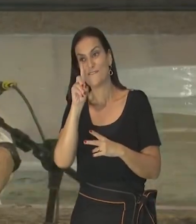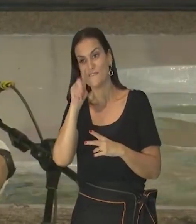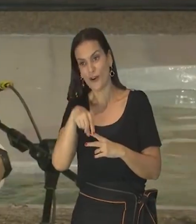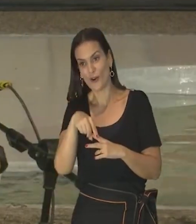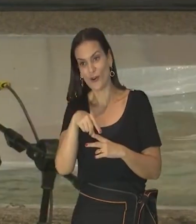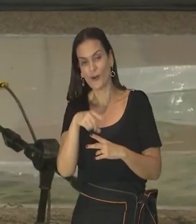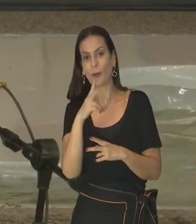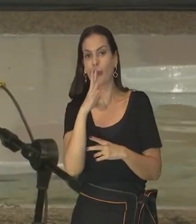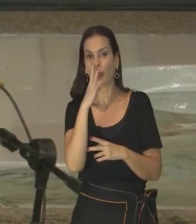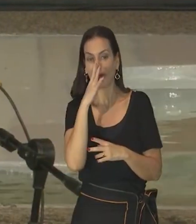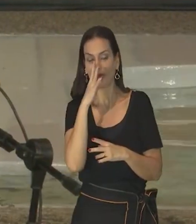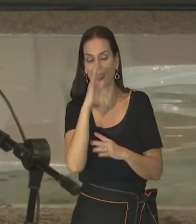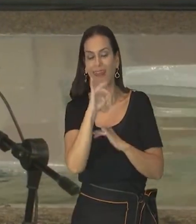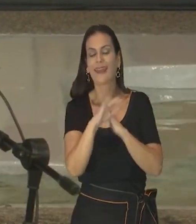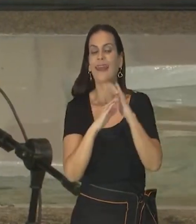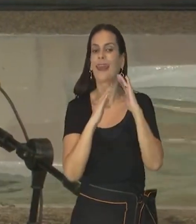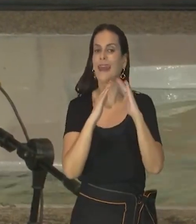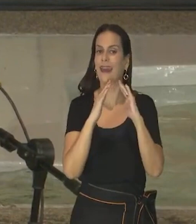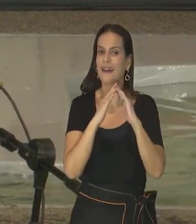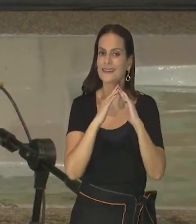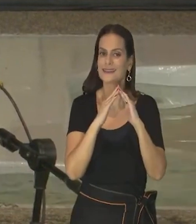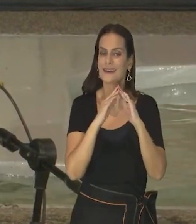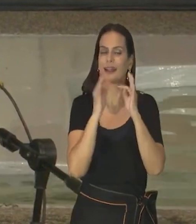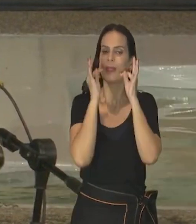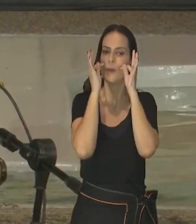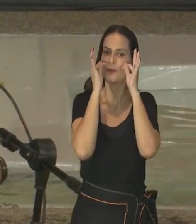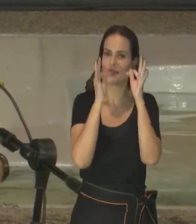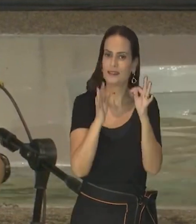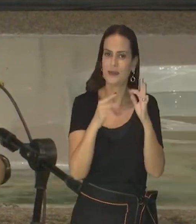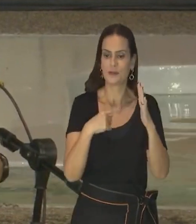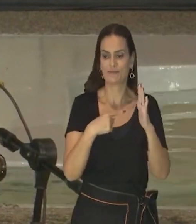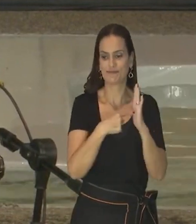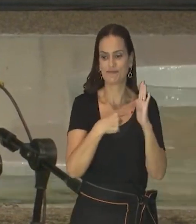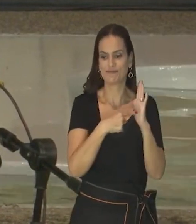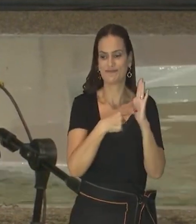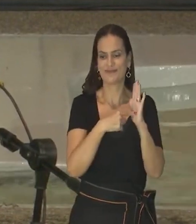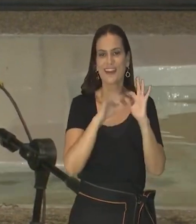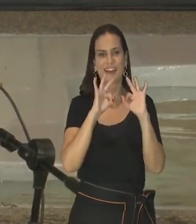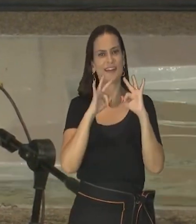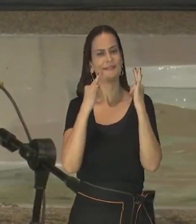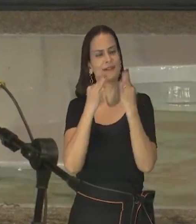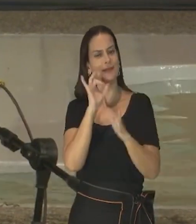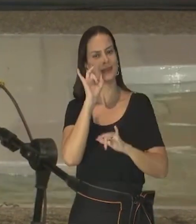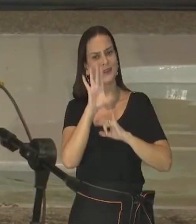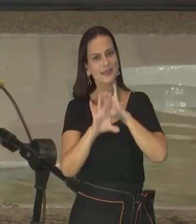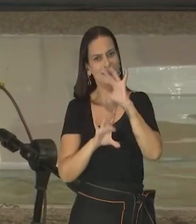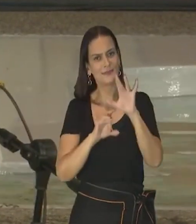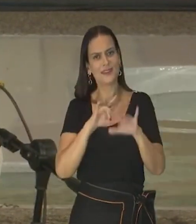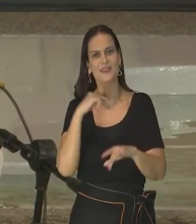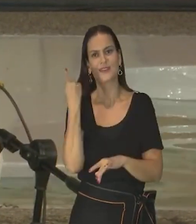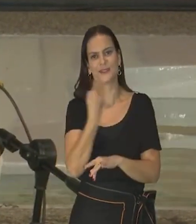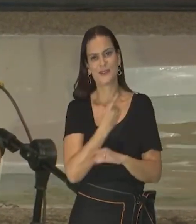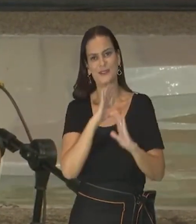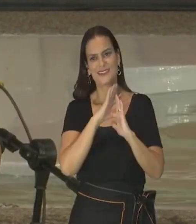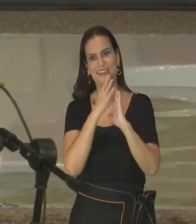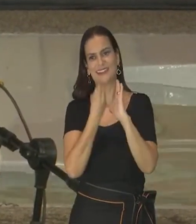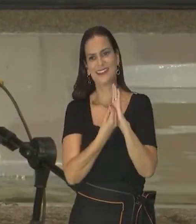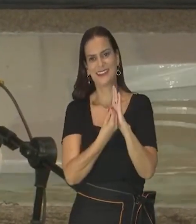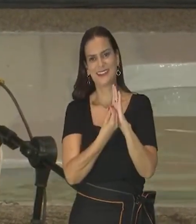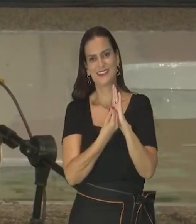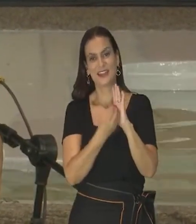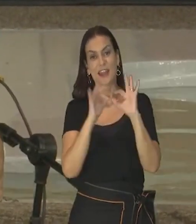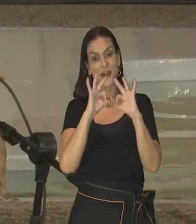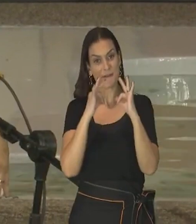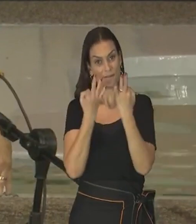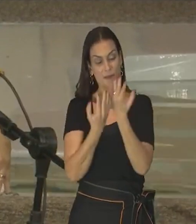está assistindo de casa também, o testemunho do Teodoro, uma família muito especial também para a nossa igreja, uma família